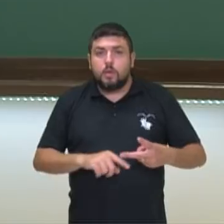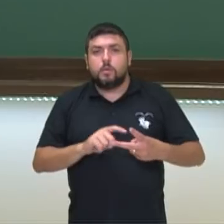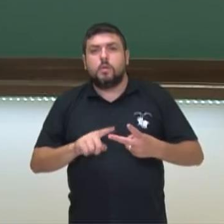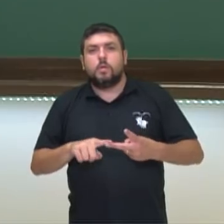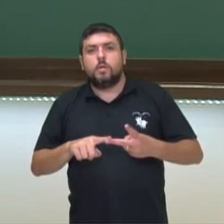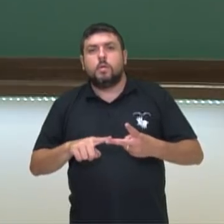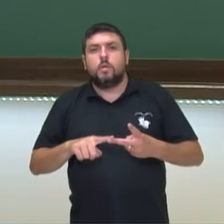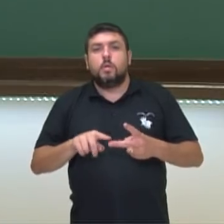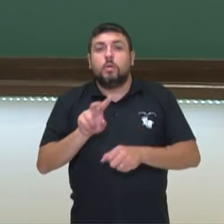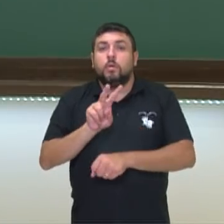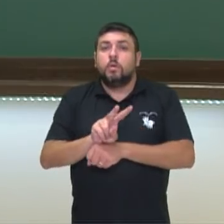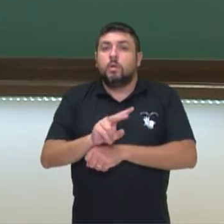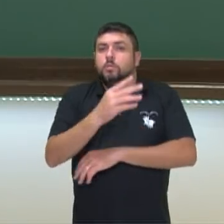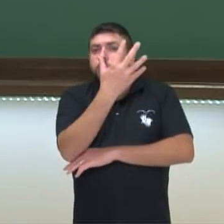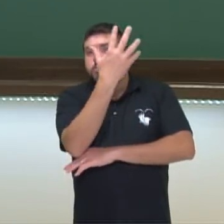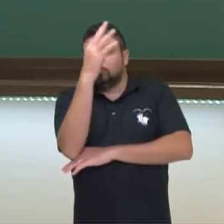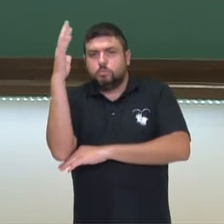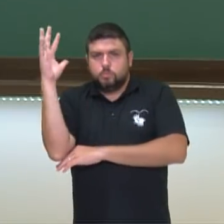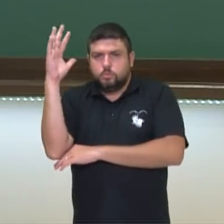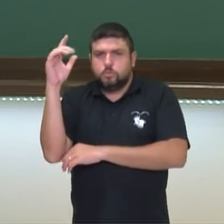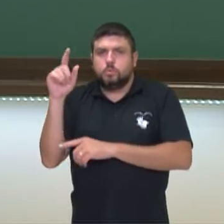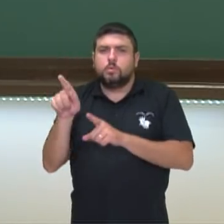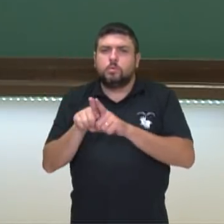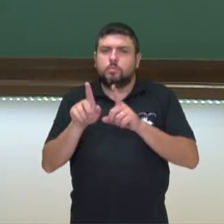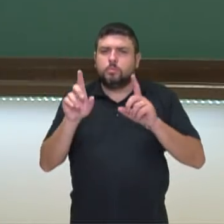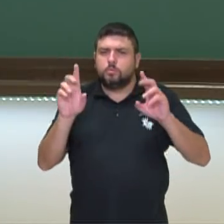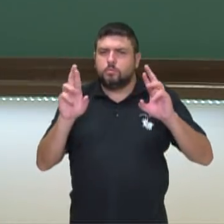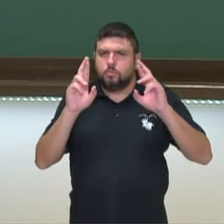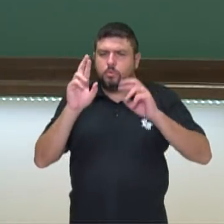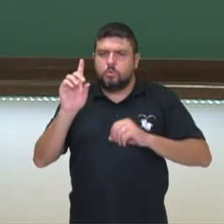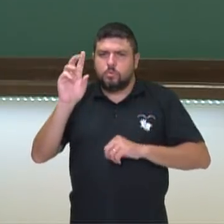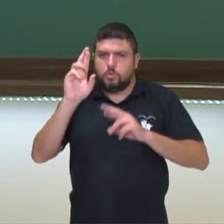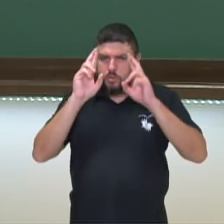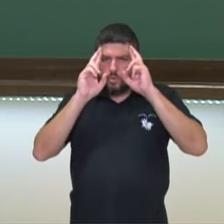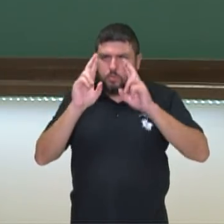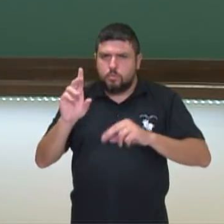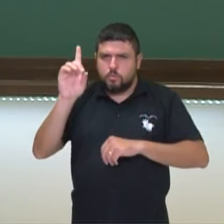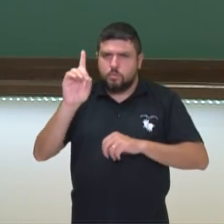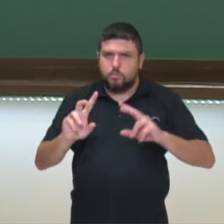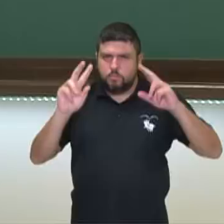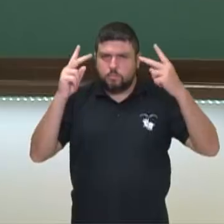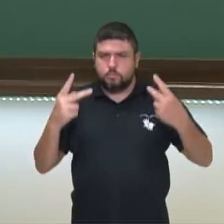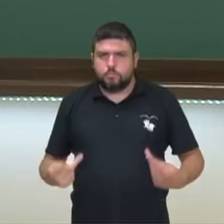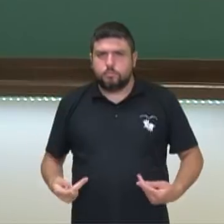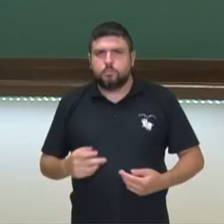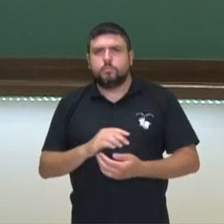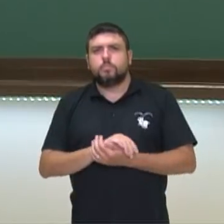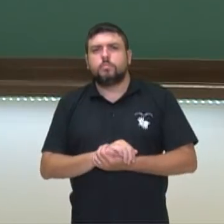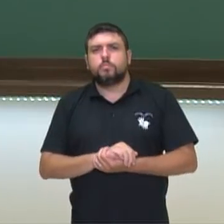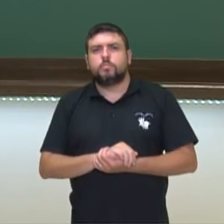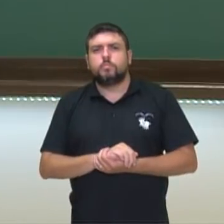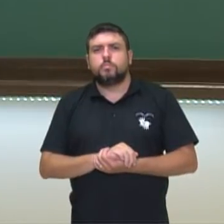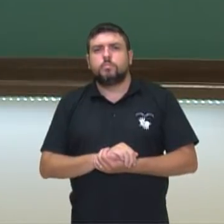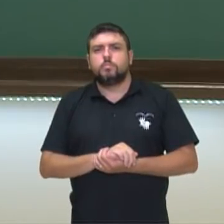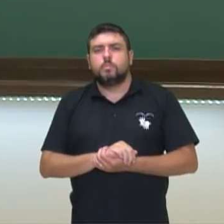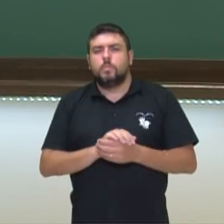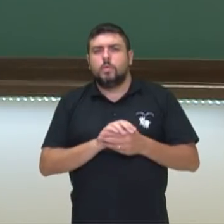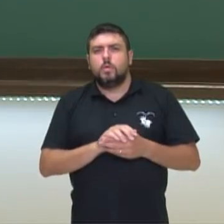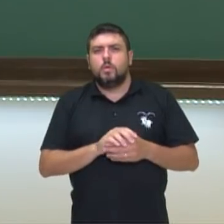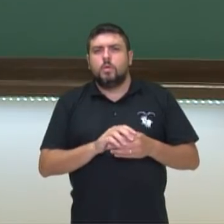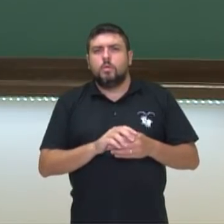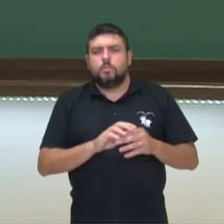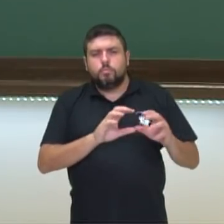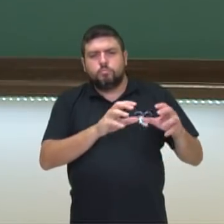do meio ambiente e também do respeito aos direitos humanos. Tá ok? Entre essas organizações mundiais, e que diz